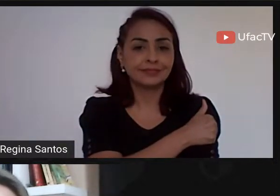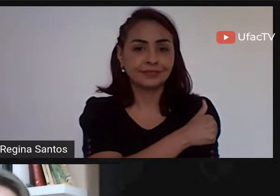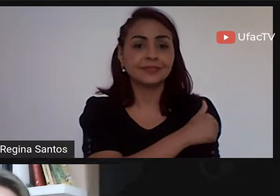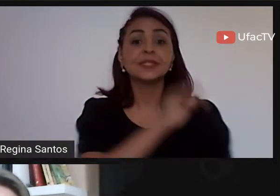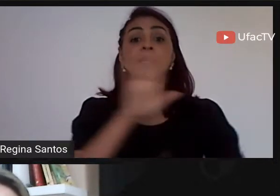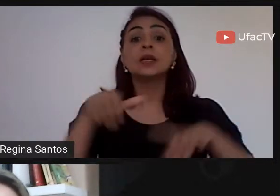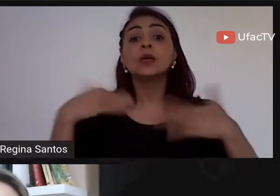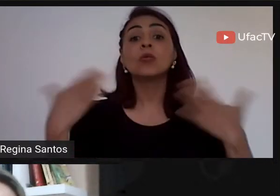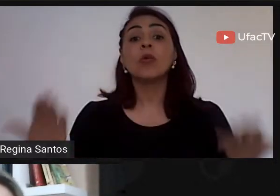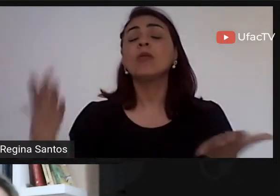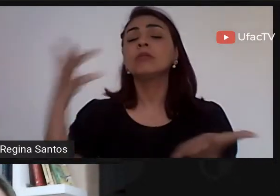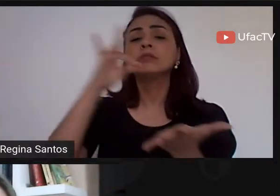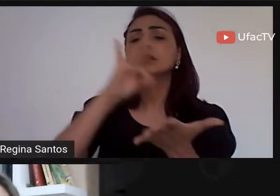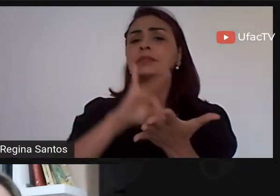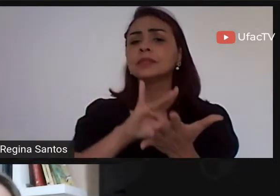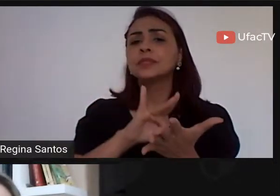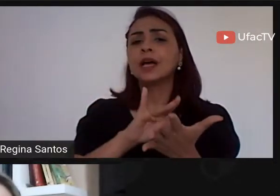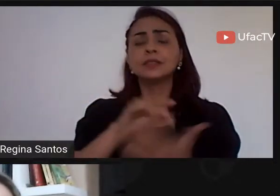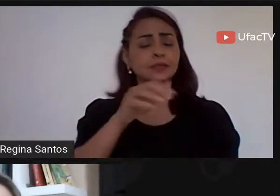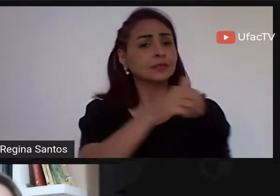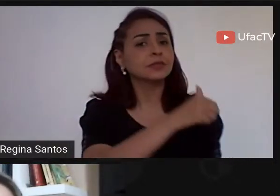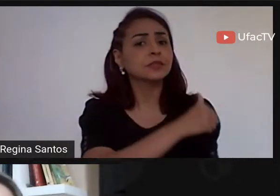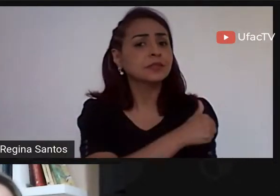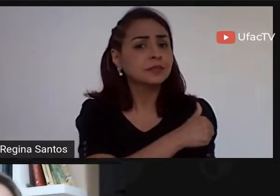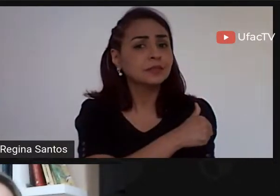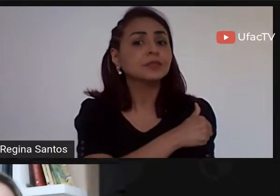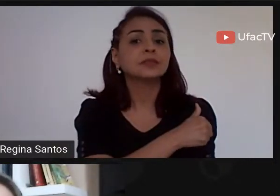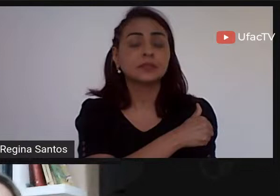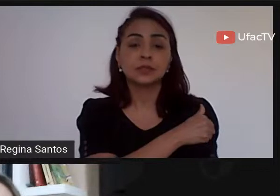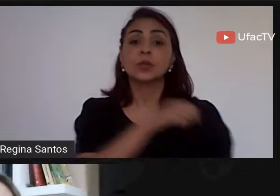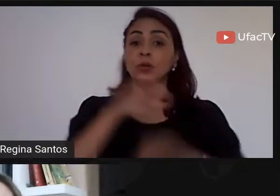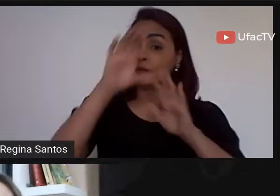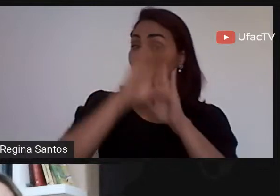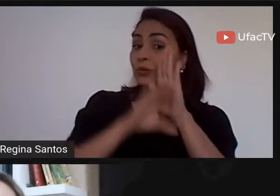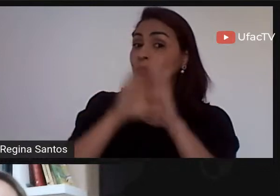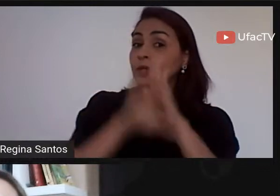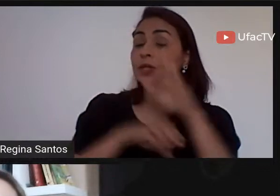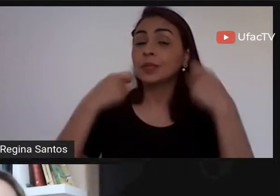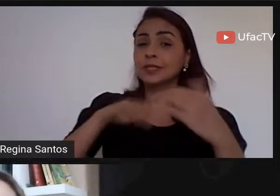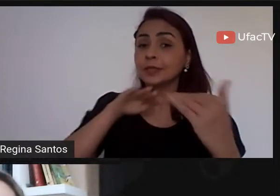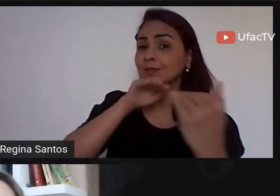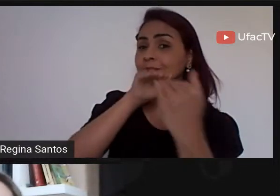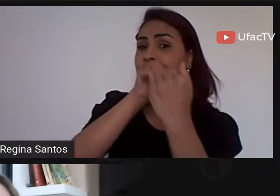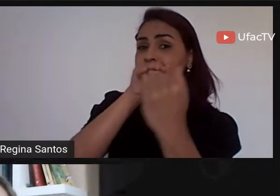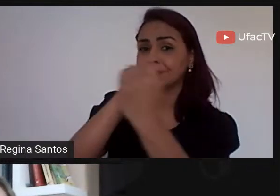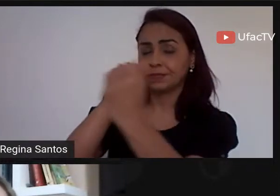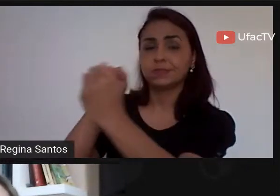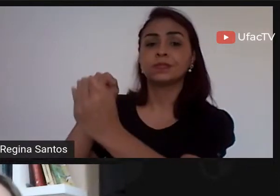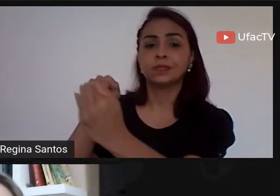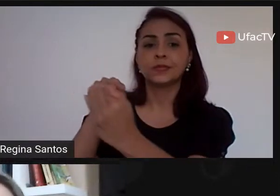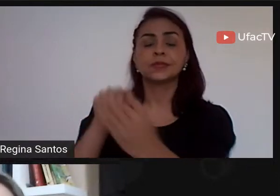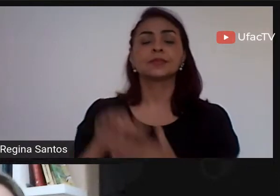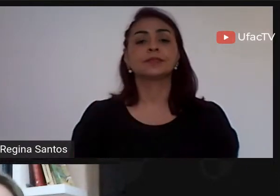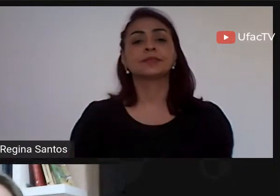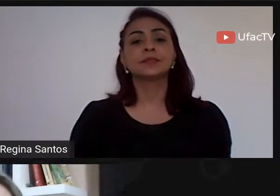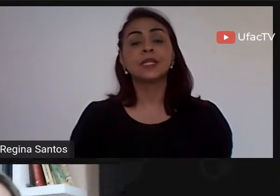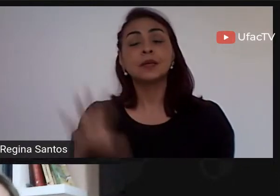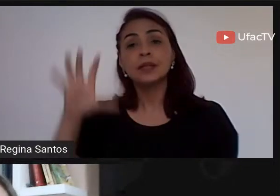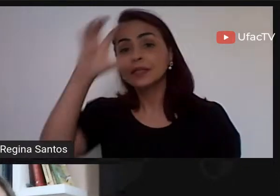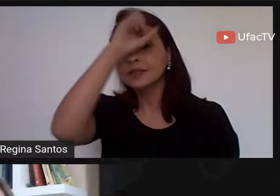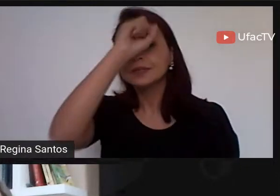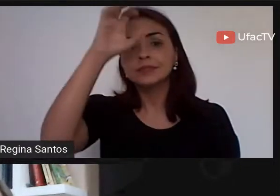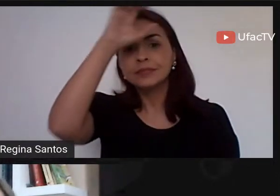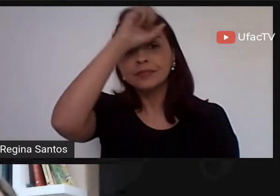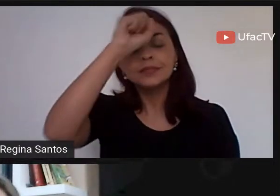contexto, né, então o currículo, ele precisa ser pensado para essa perspectiva, para essa aprendizagem mais